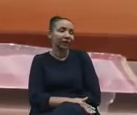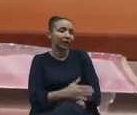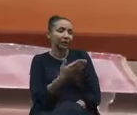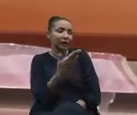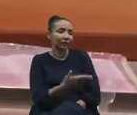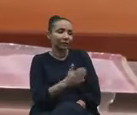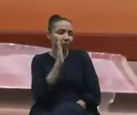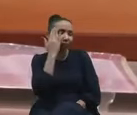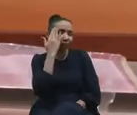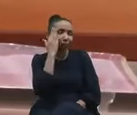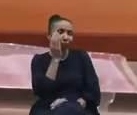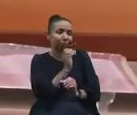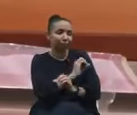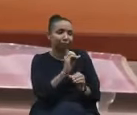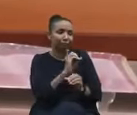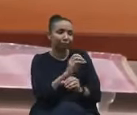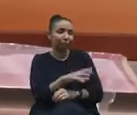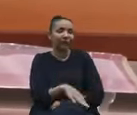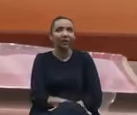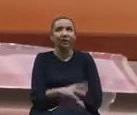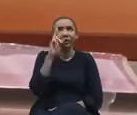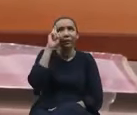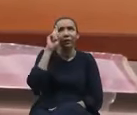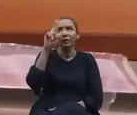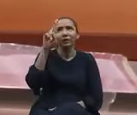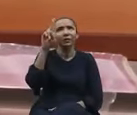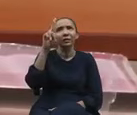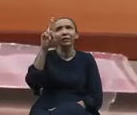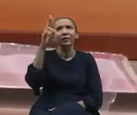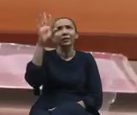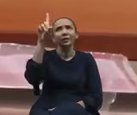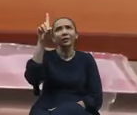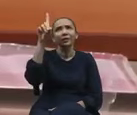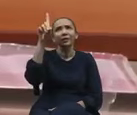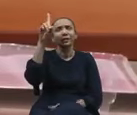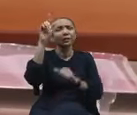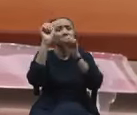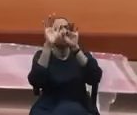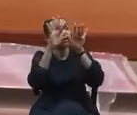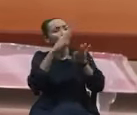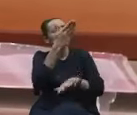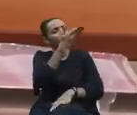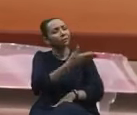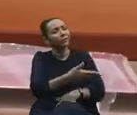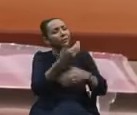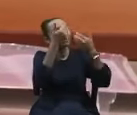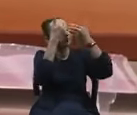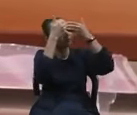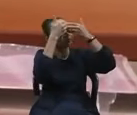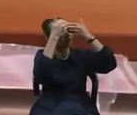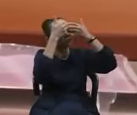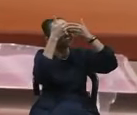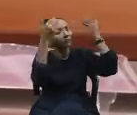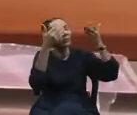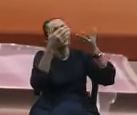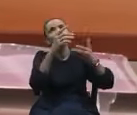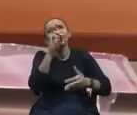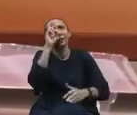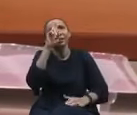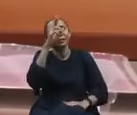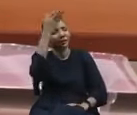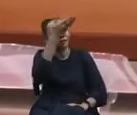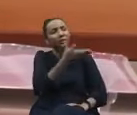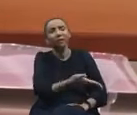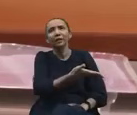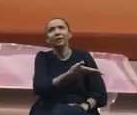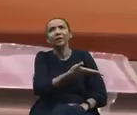tenho abra só um pouquinho dos olhos dele irmão vocês sabiam